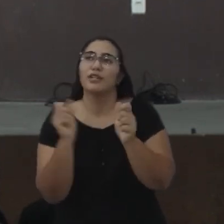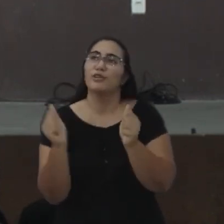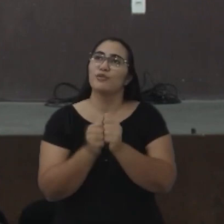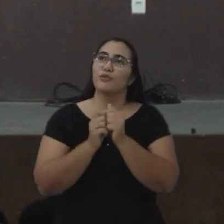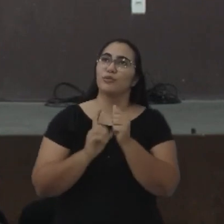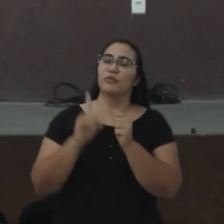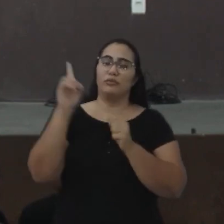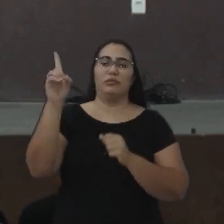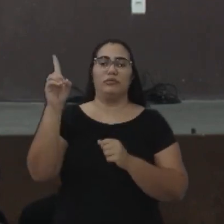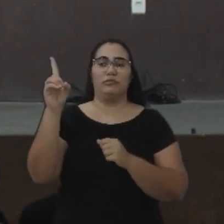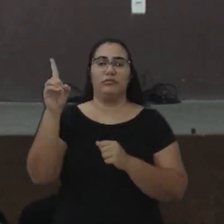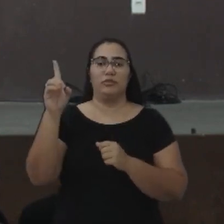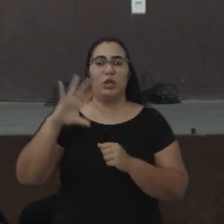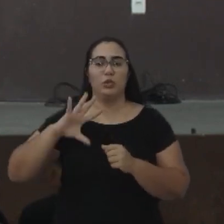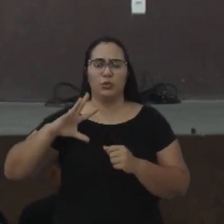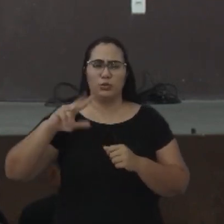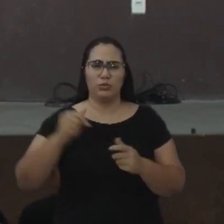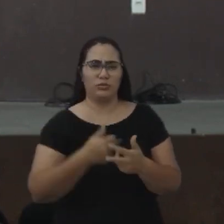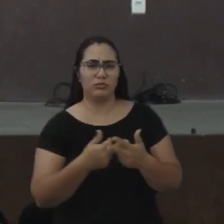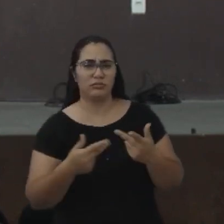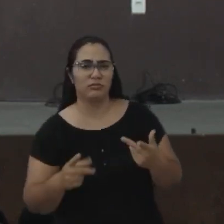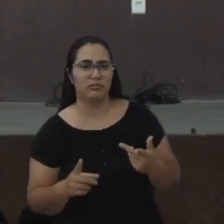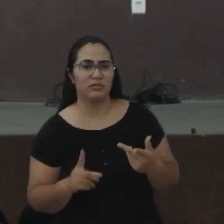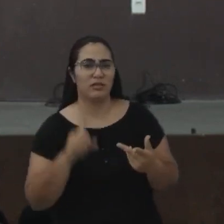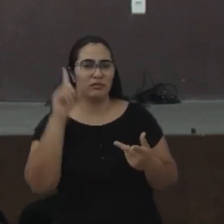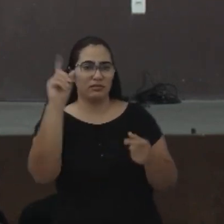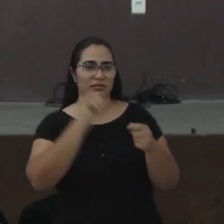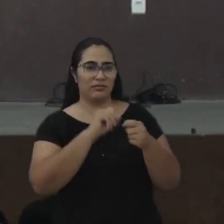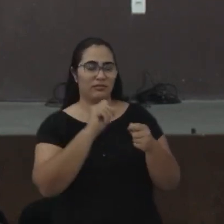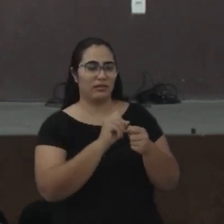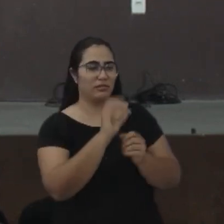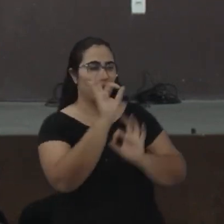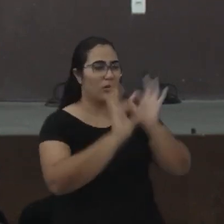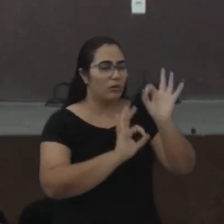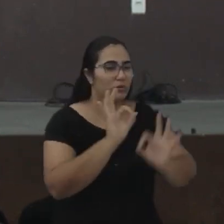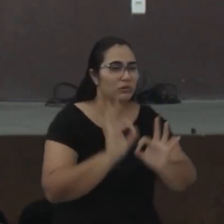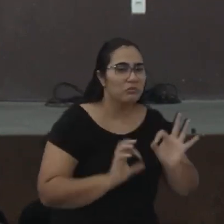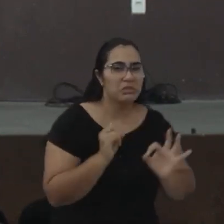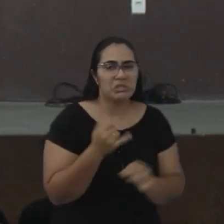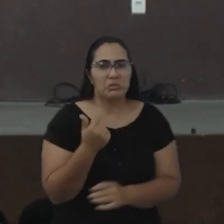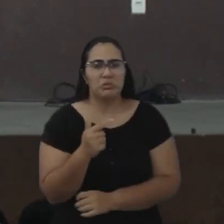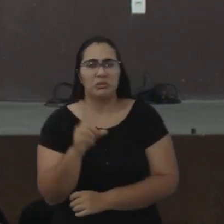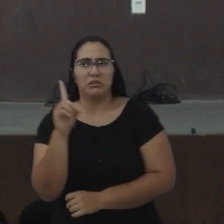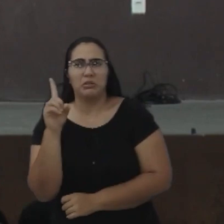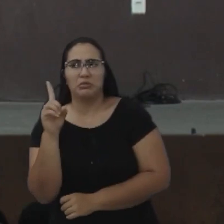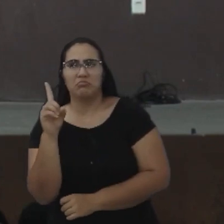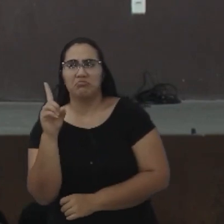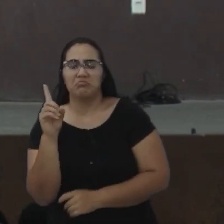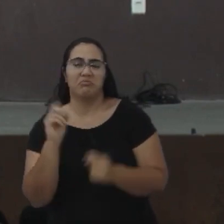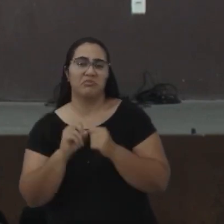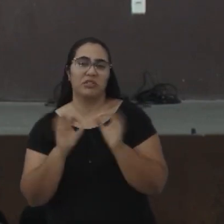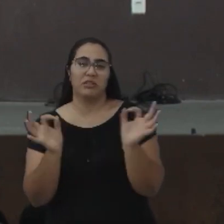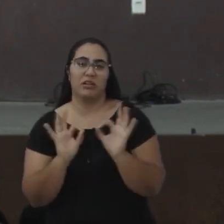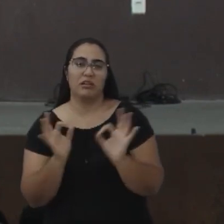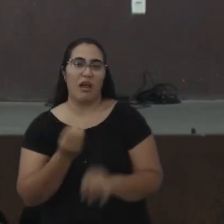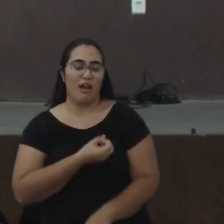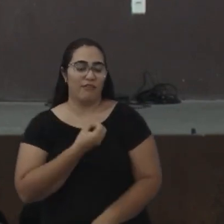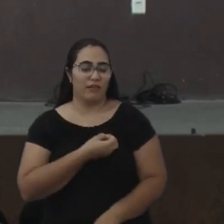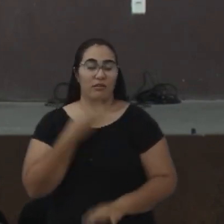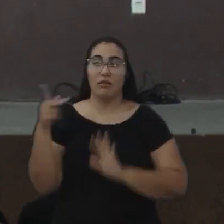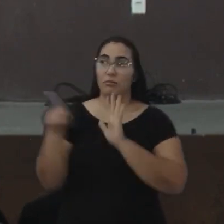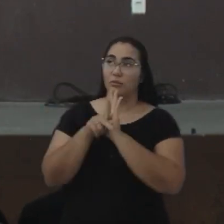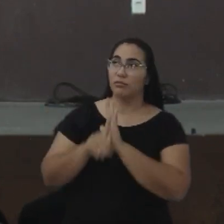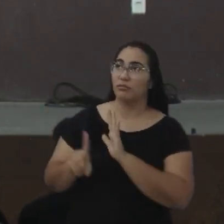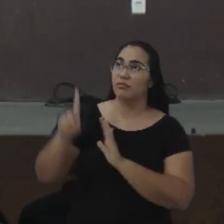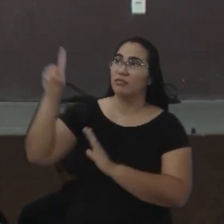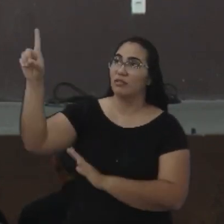princípio com Deus, todas as coisas foram feitas por ele, e sem ele nada do que foi feito se fez. A vida estava nele, e a vida era a